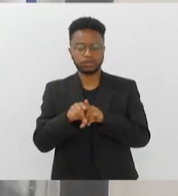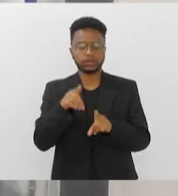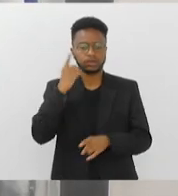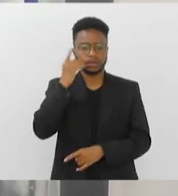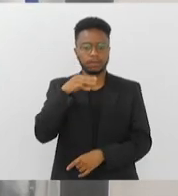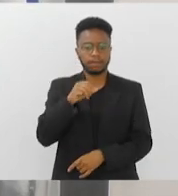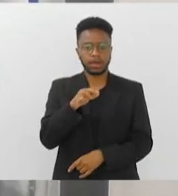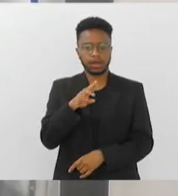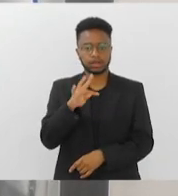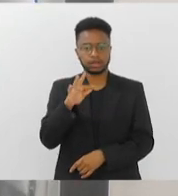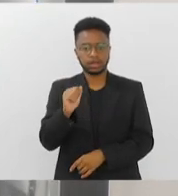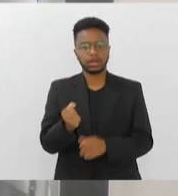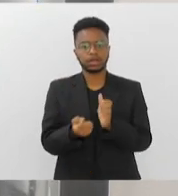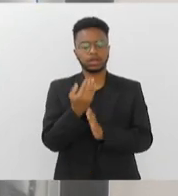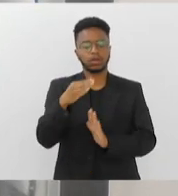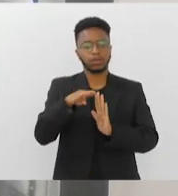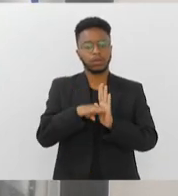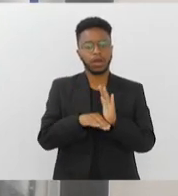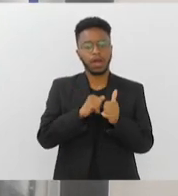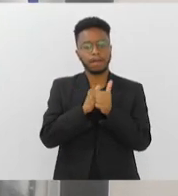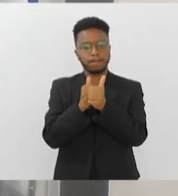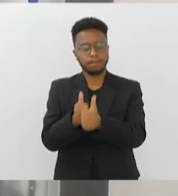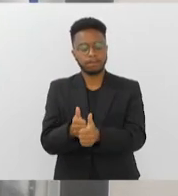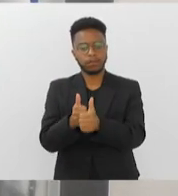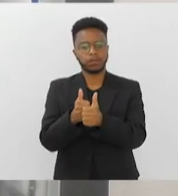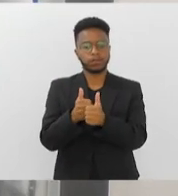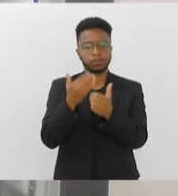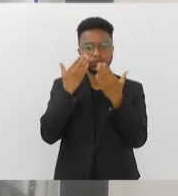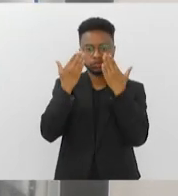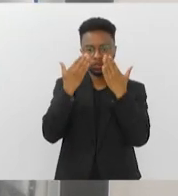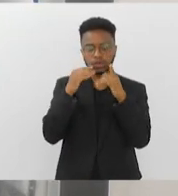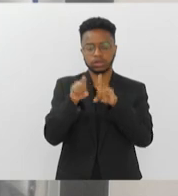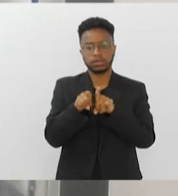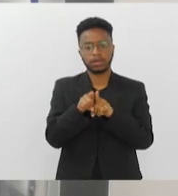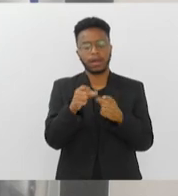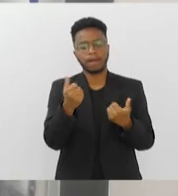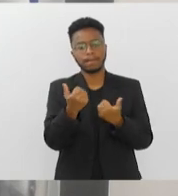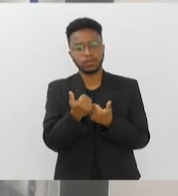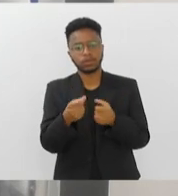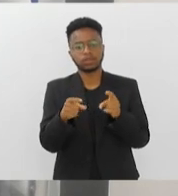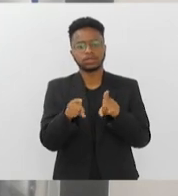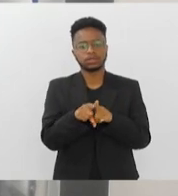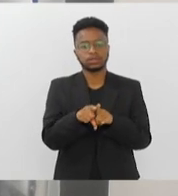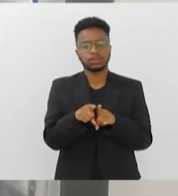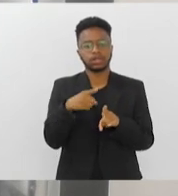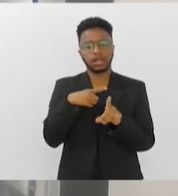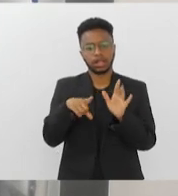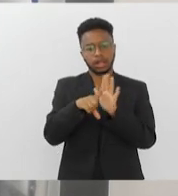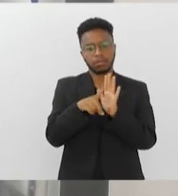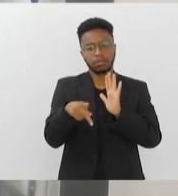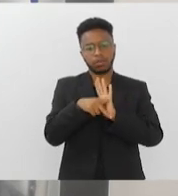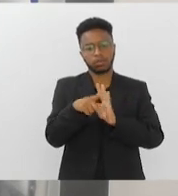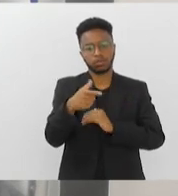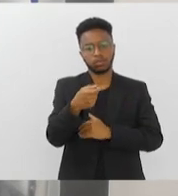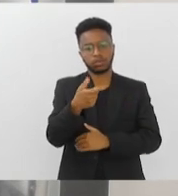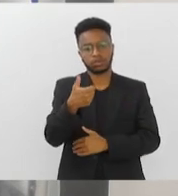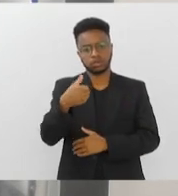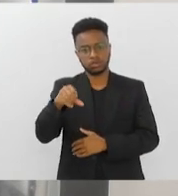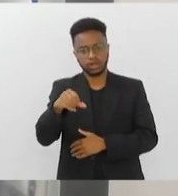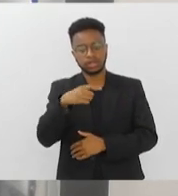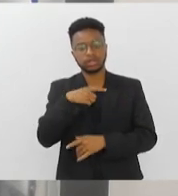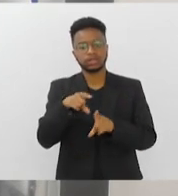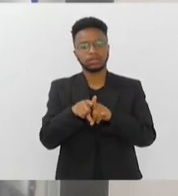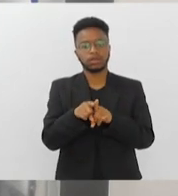programa de apoio, acompanhamento psicológico. Então, também há referência a uma lei, essa é de 19. Também há referência a uma